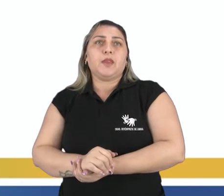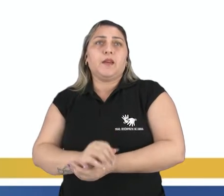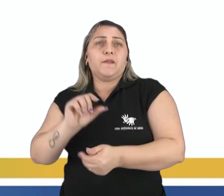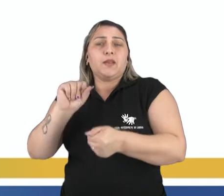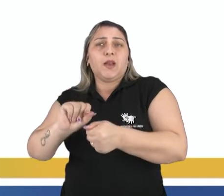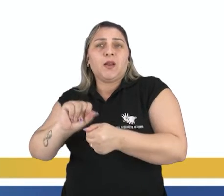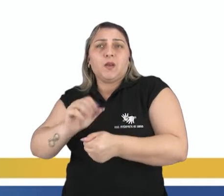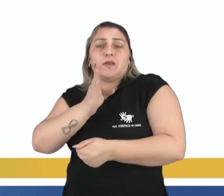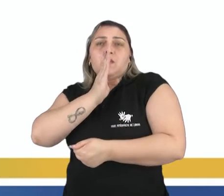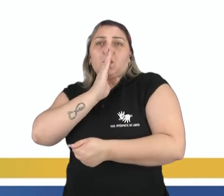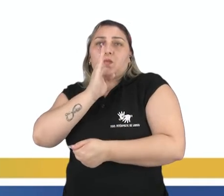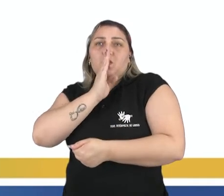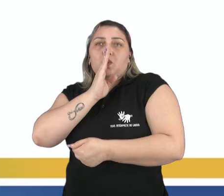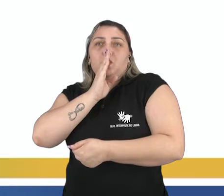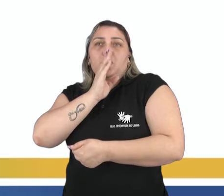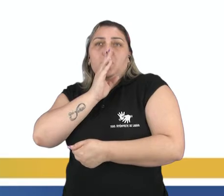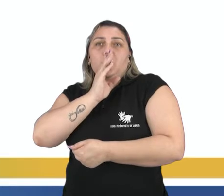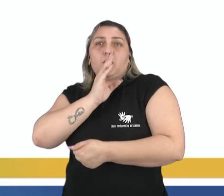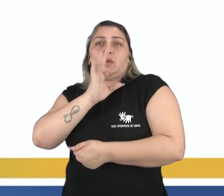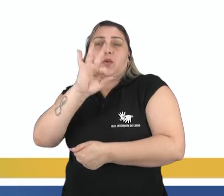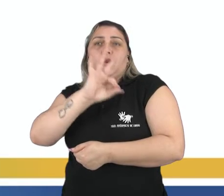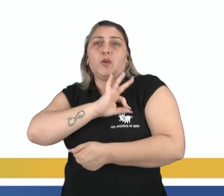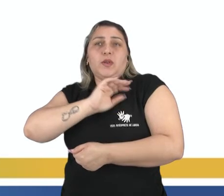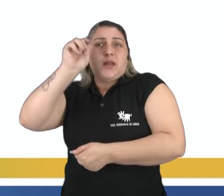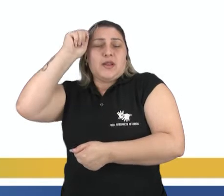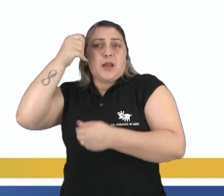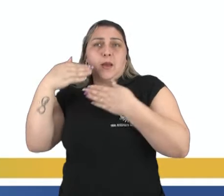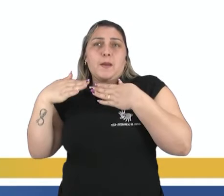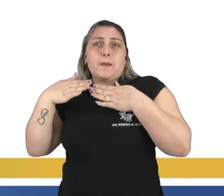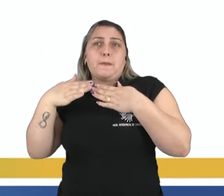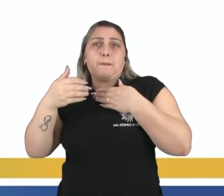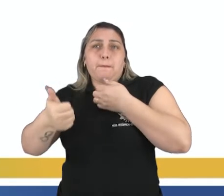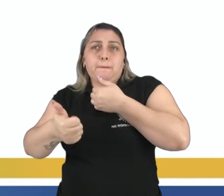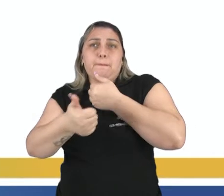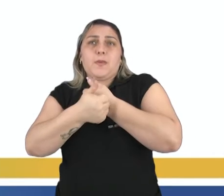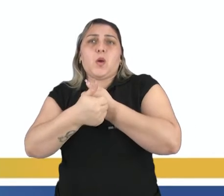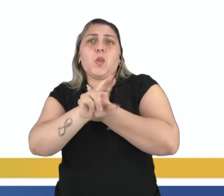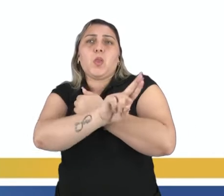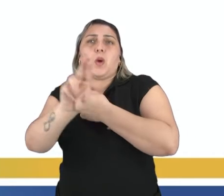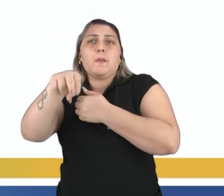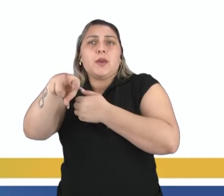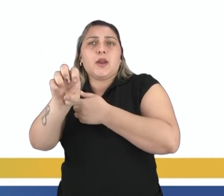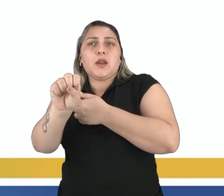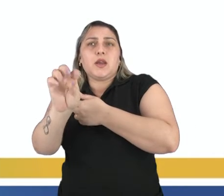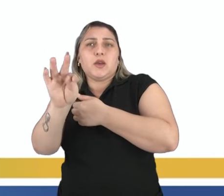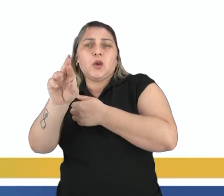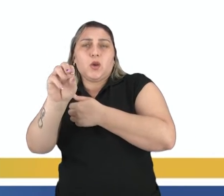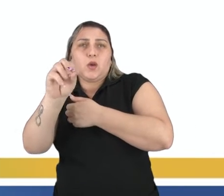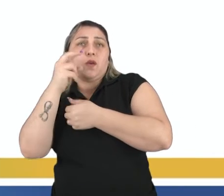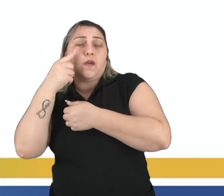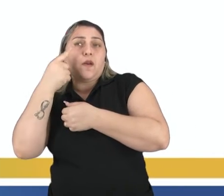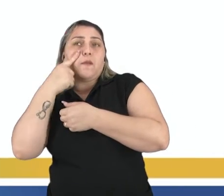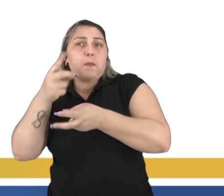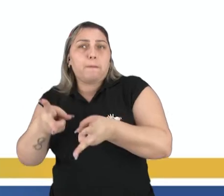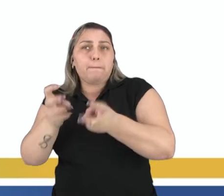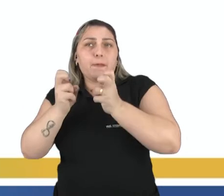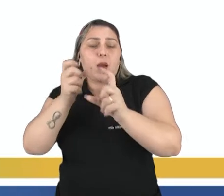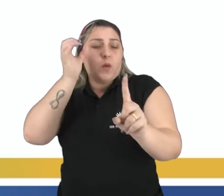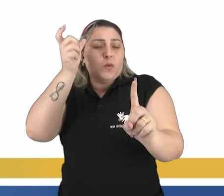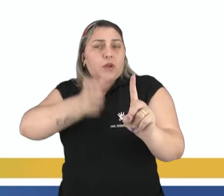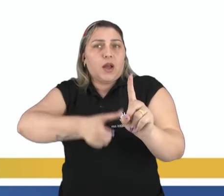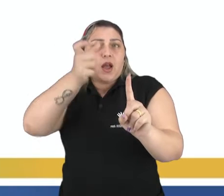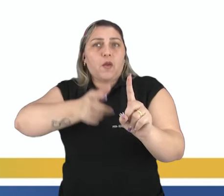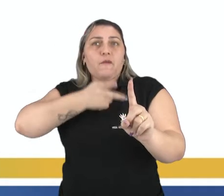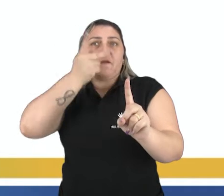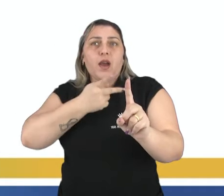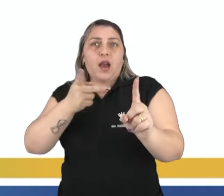fizeram silêncio, foi o soldado negro que se aproximou, dizendo se chamar Nestor. Então você observa que o narrador fala